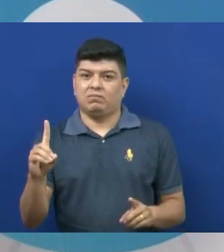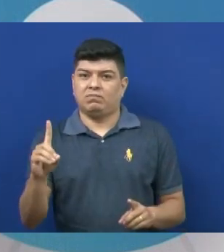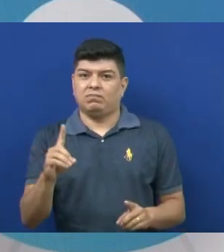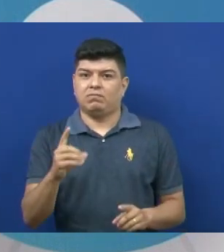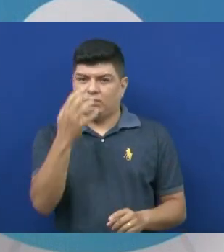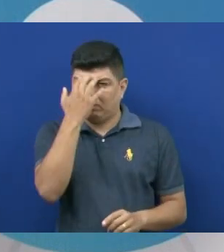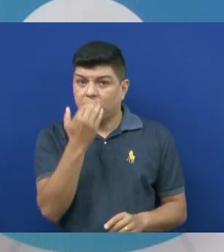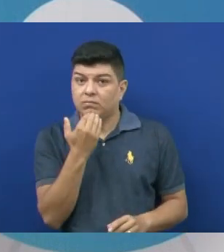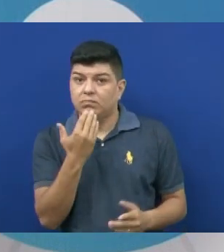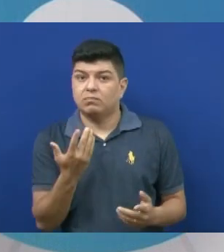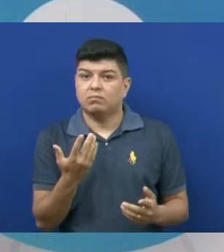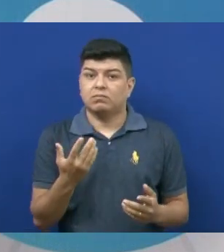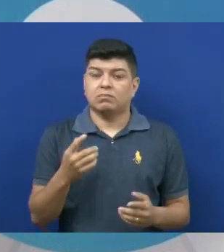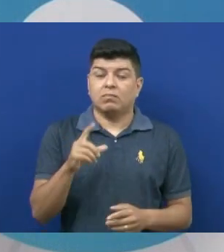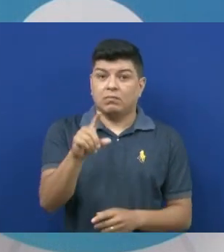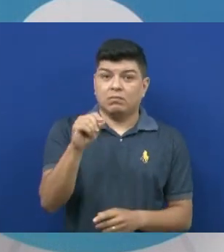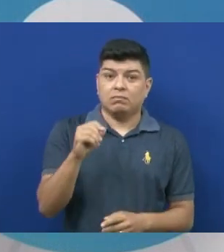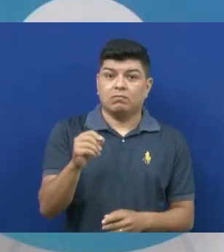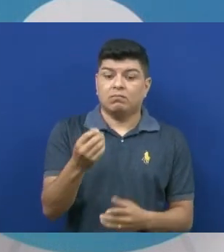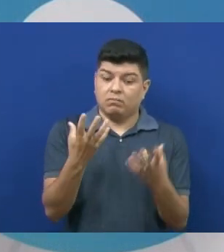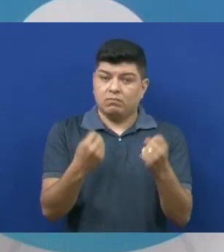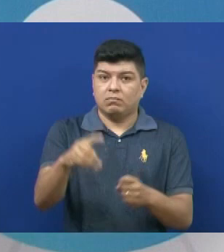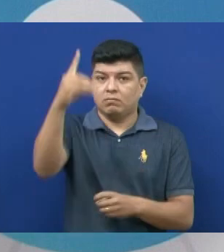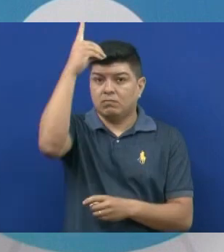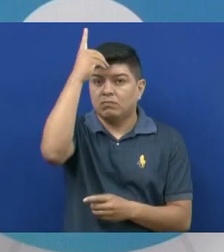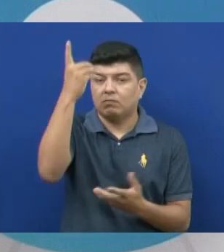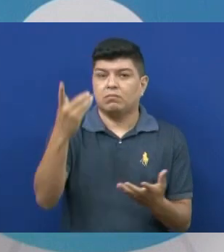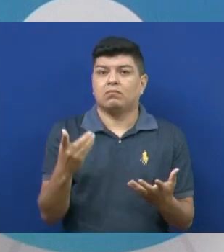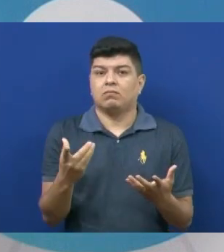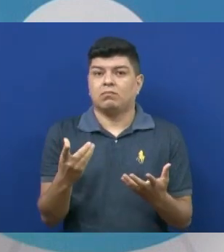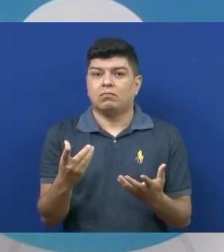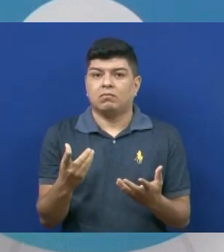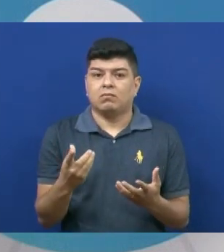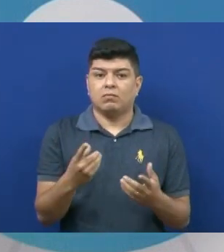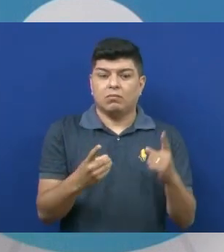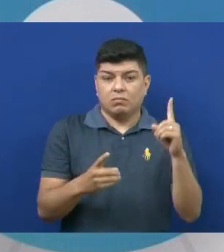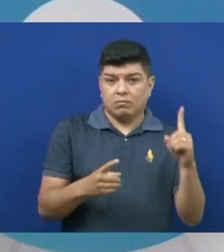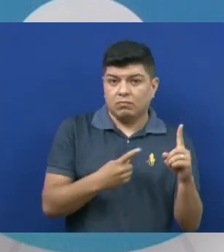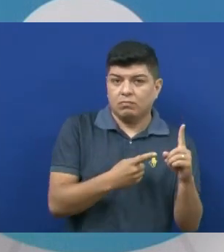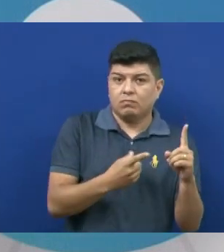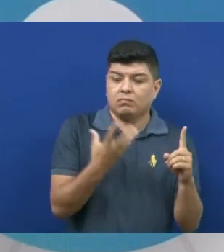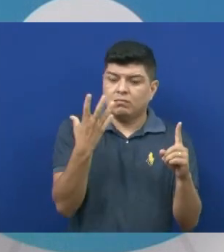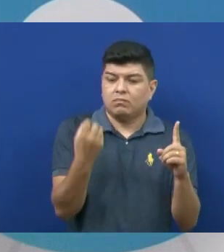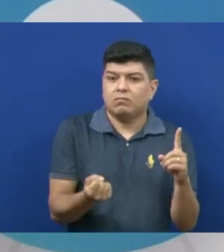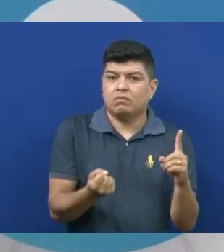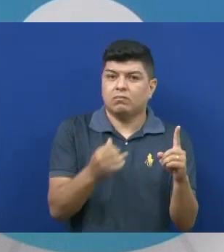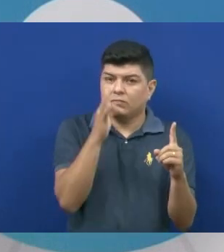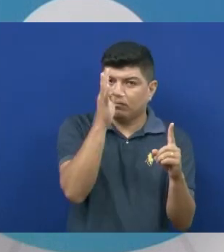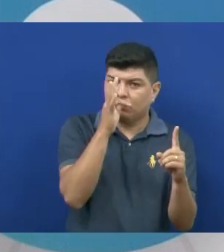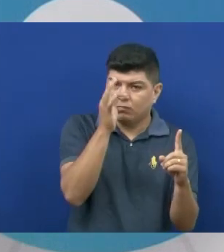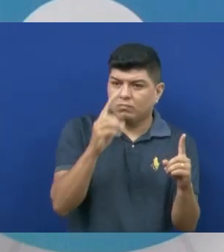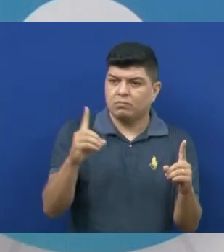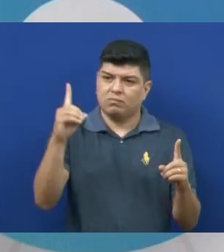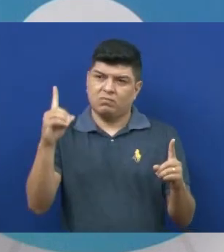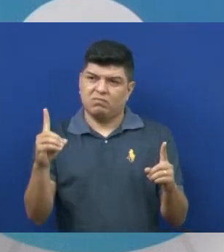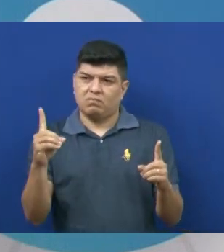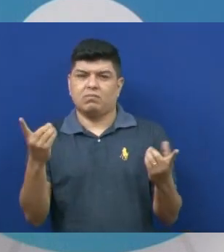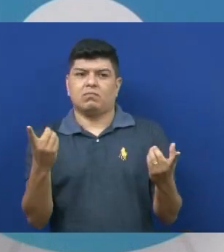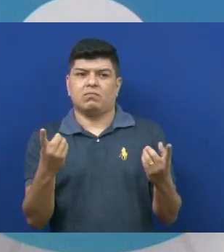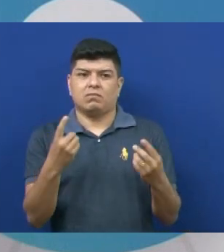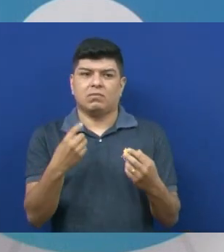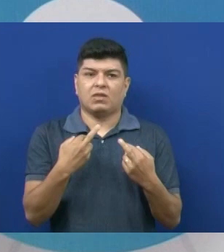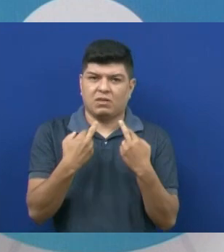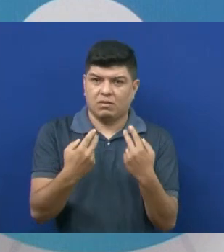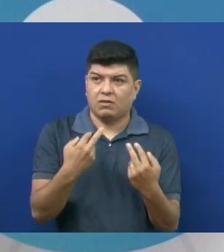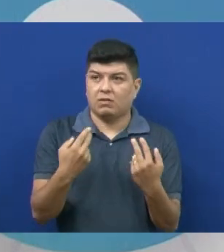uma recebeu um dom. Uma passou a soltar flores da boca, enquanto a outra passou a soltar víboras da boca. Vocês ficaram curiosas? Então me